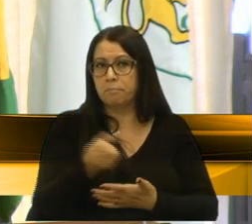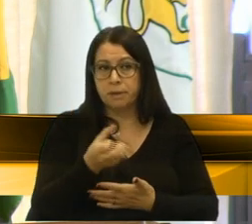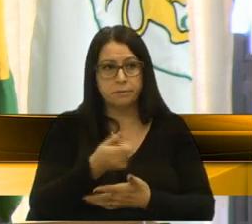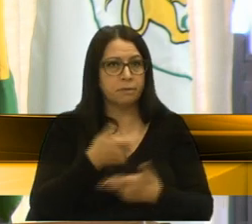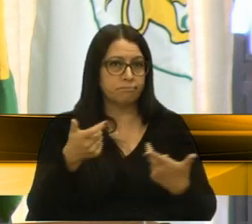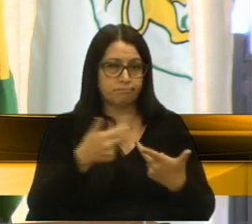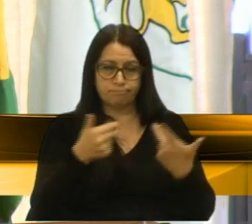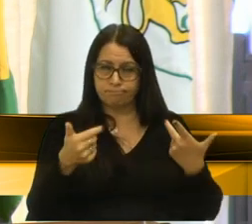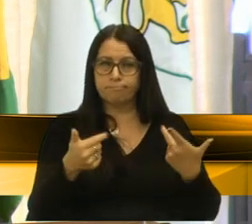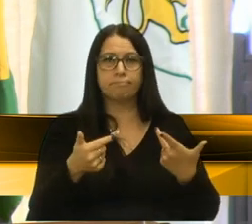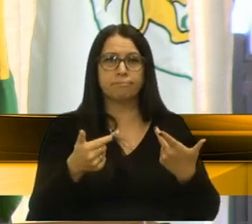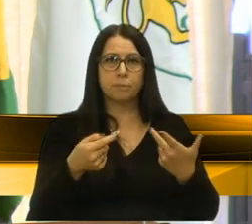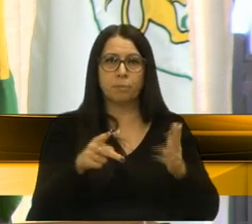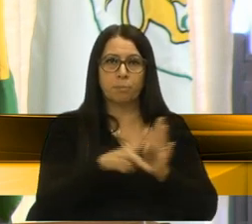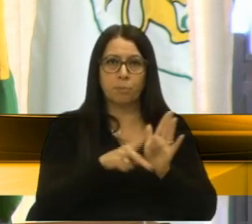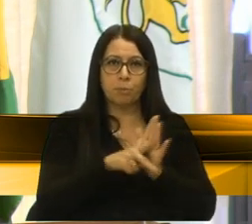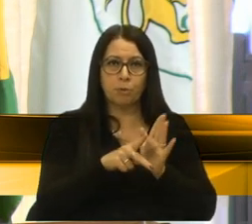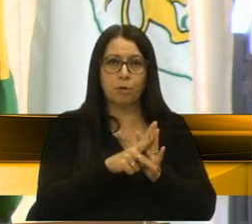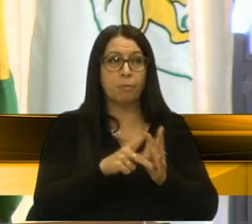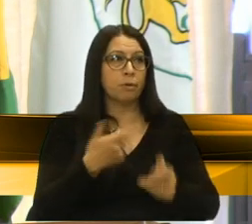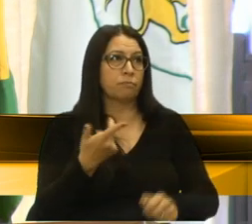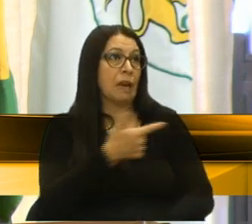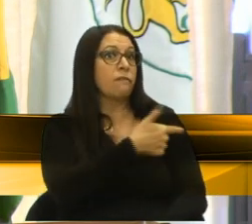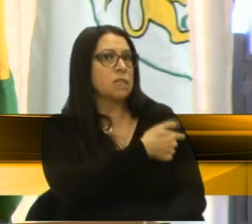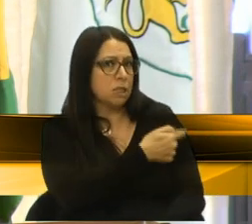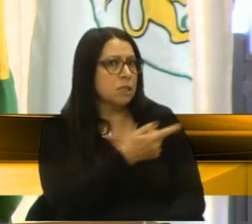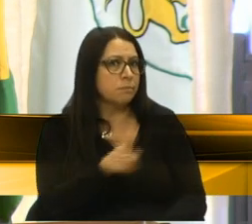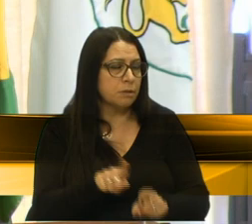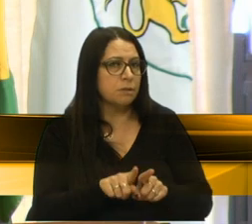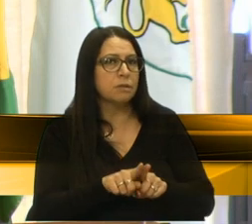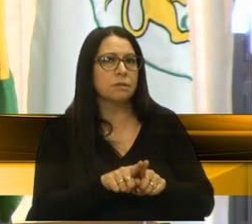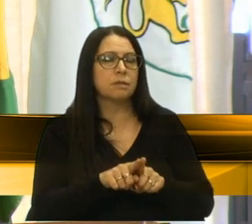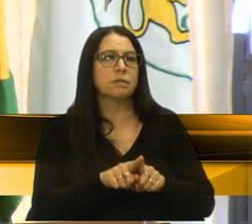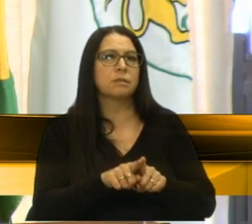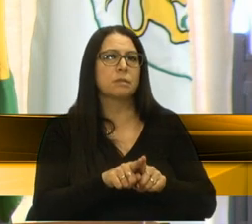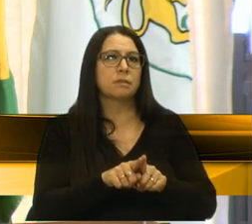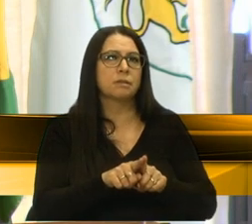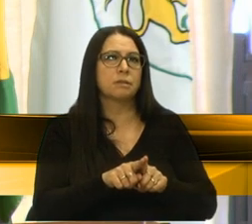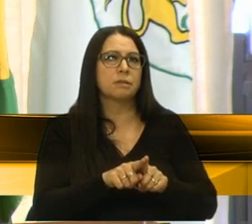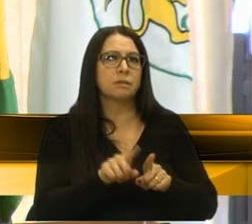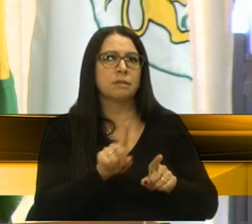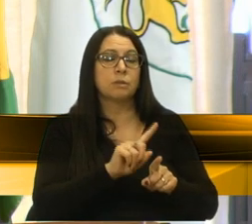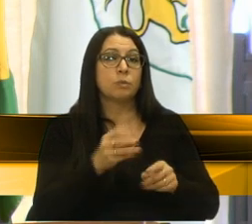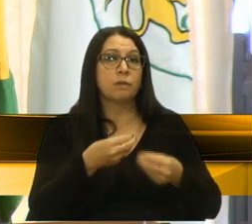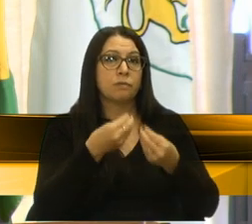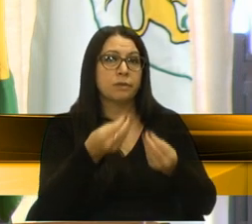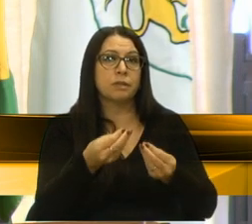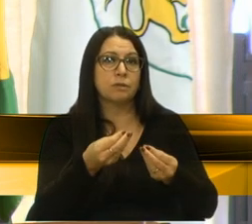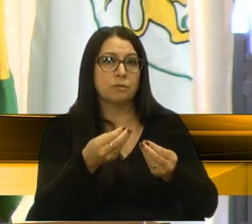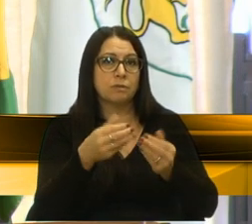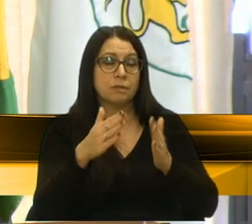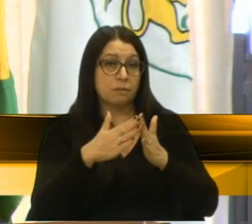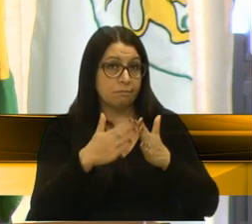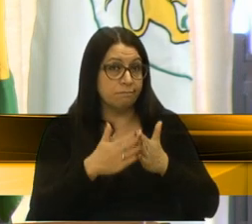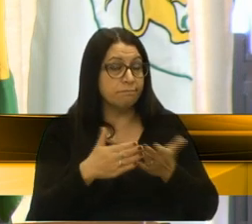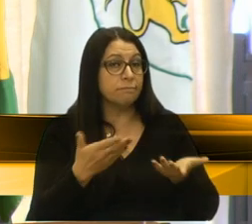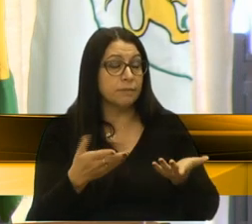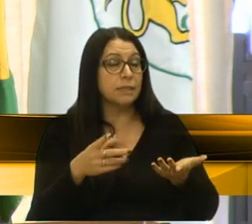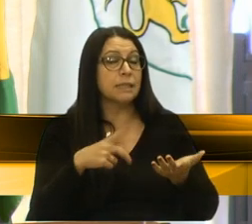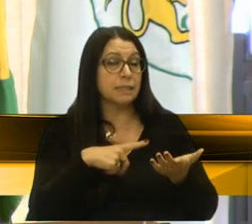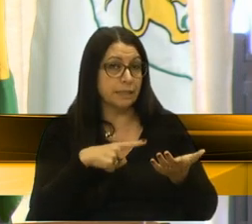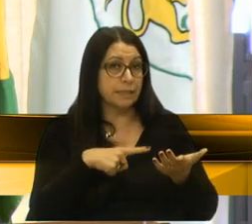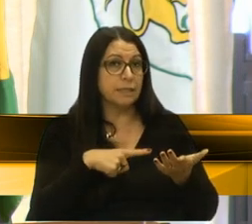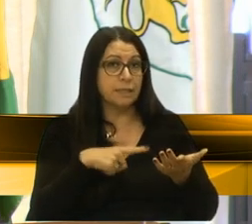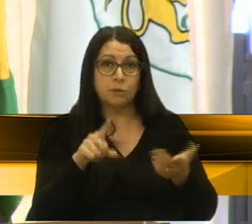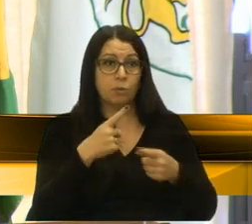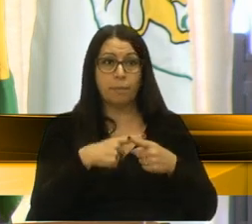alguma coisa de própria vacina, que não estava disponibilizando nas residências. Então, ele tem, não é